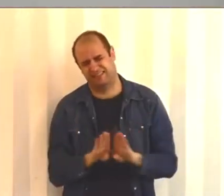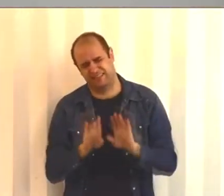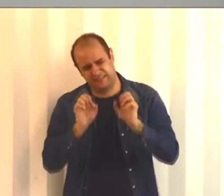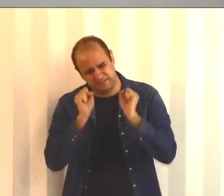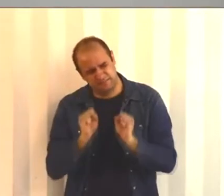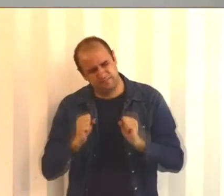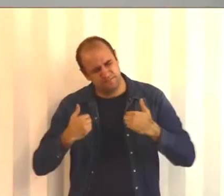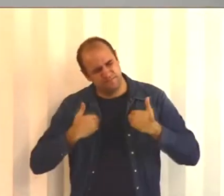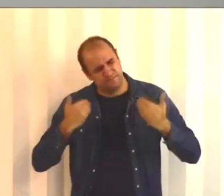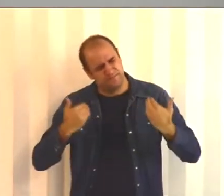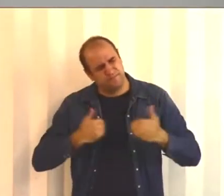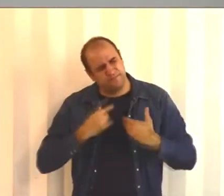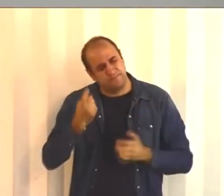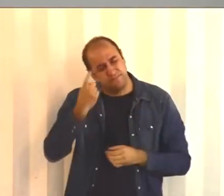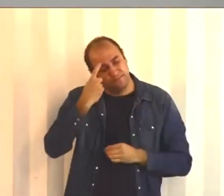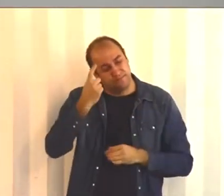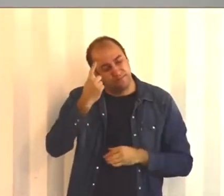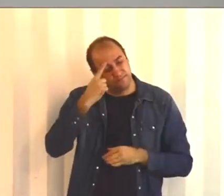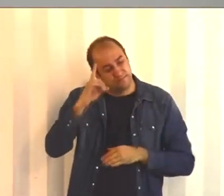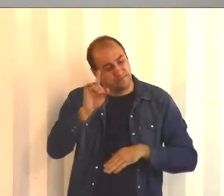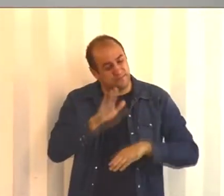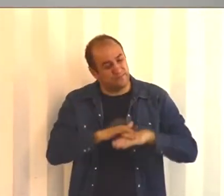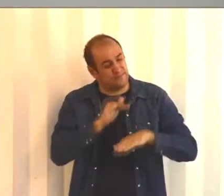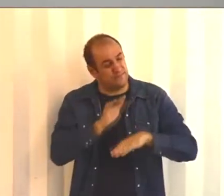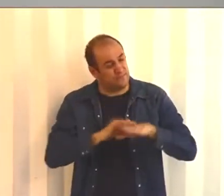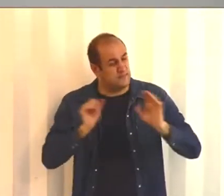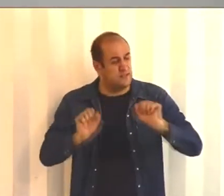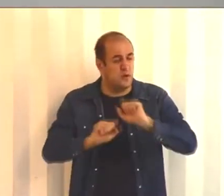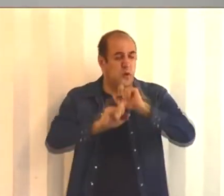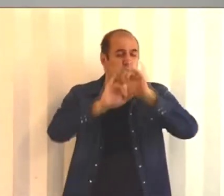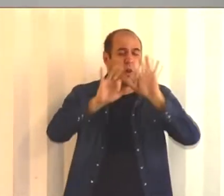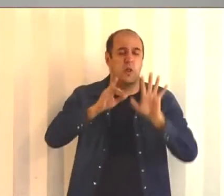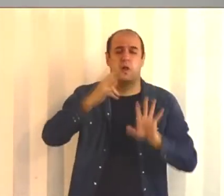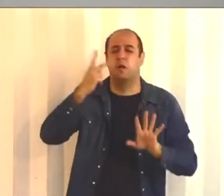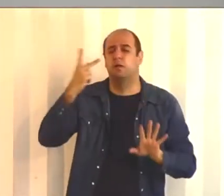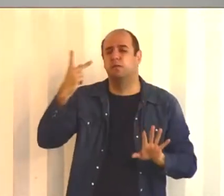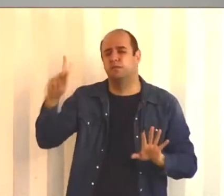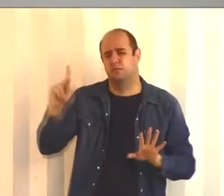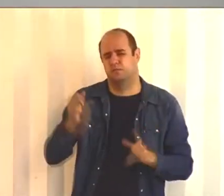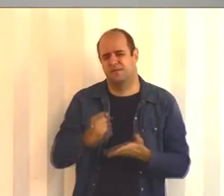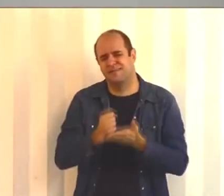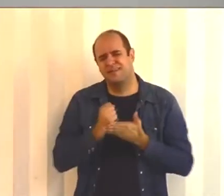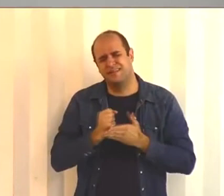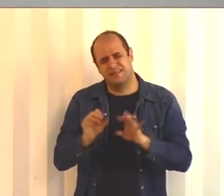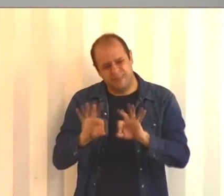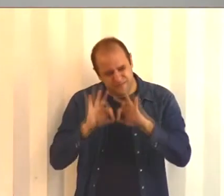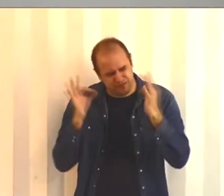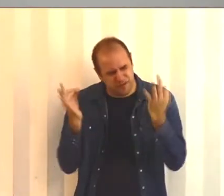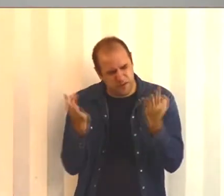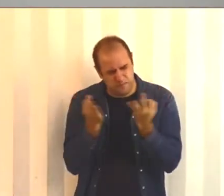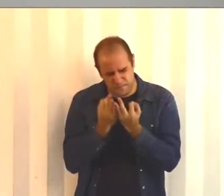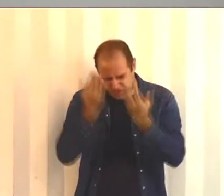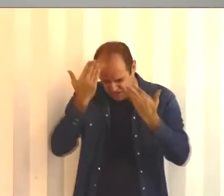seja a consciência de um chamado para a Tua glória. Senhor, traz as nossas famílias aos Teus